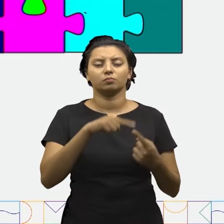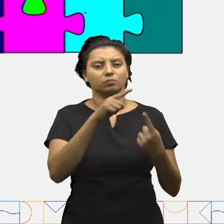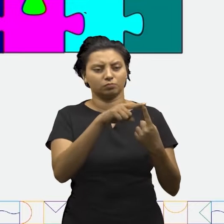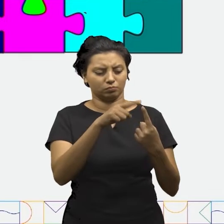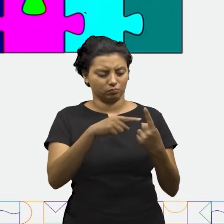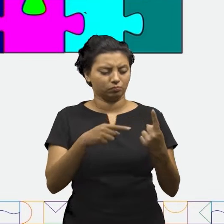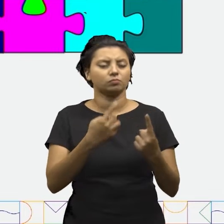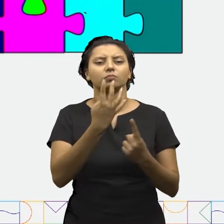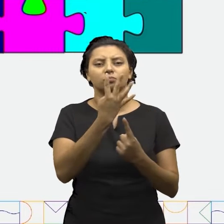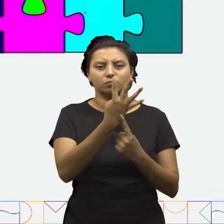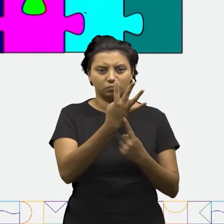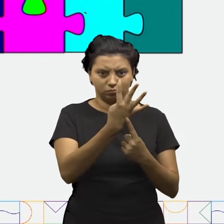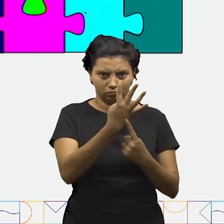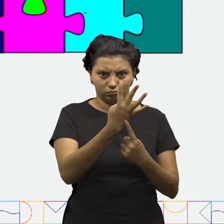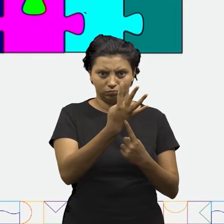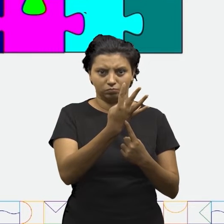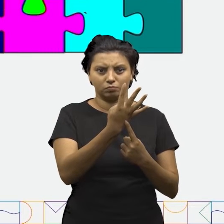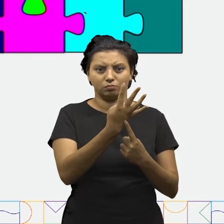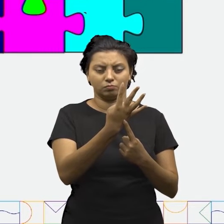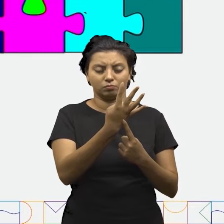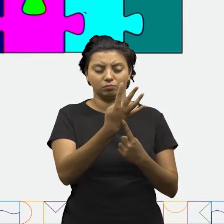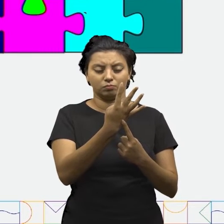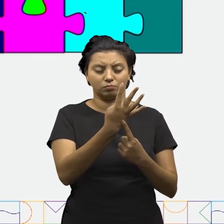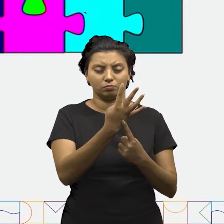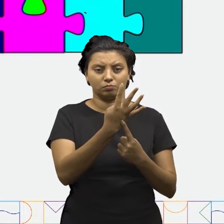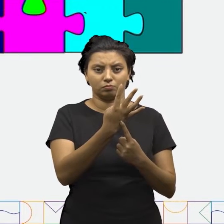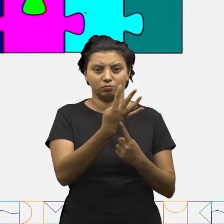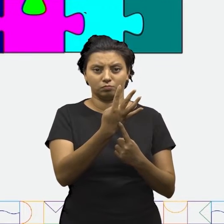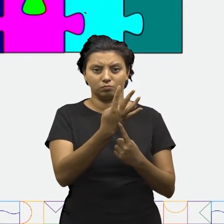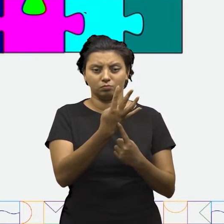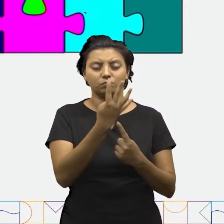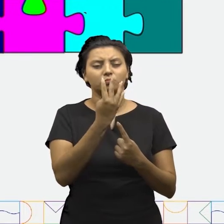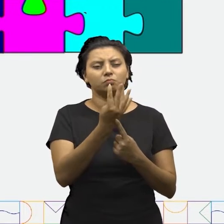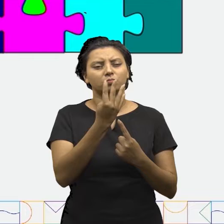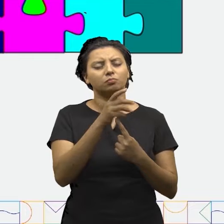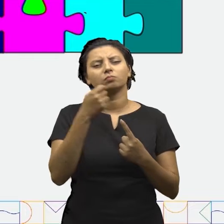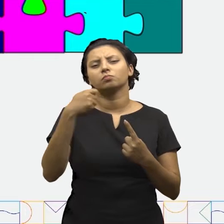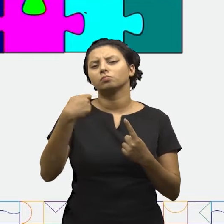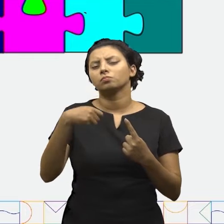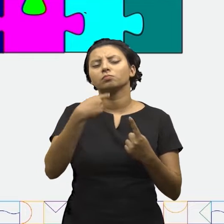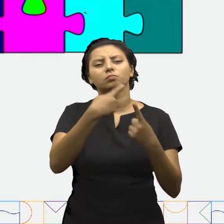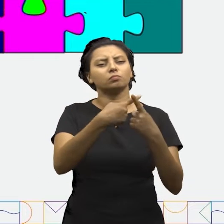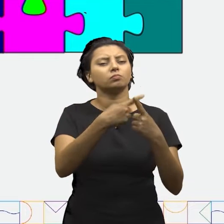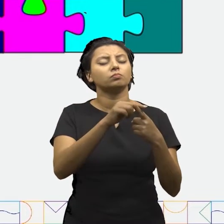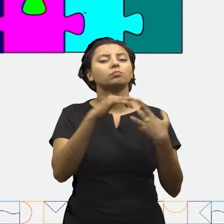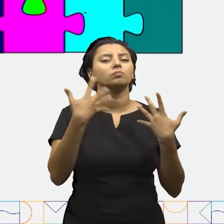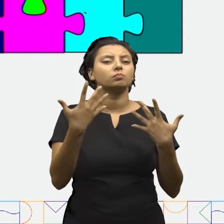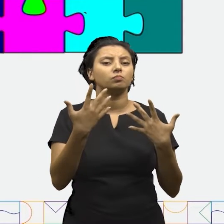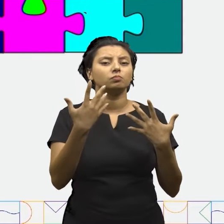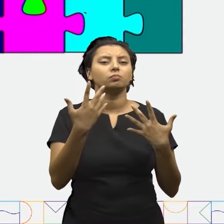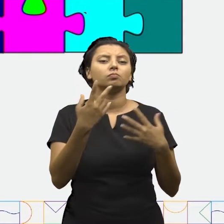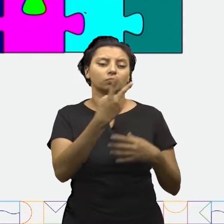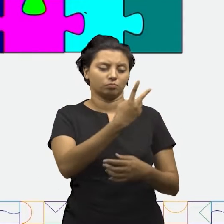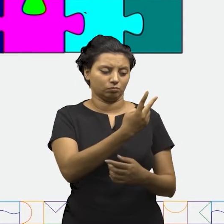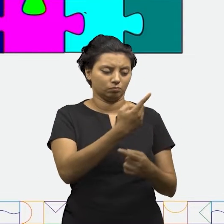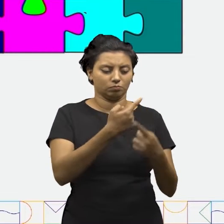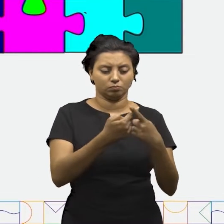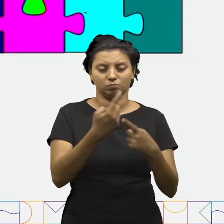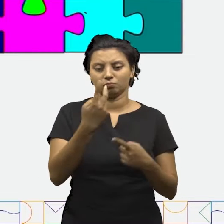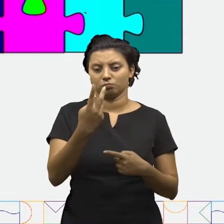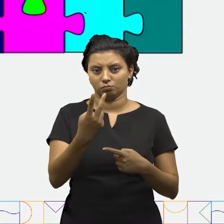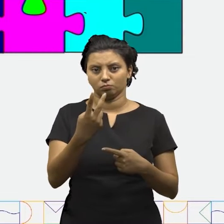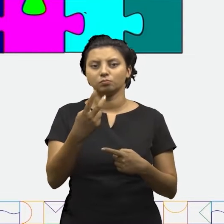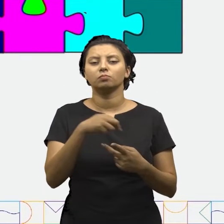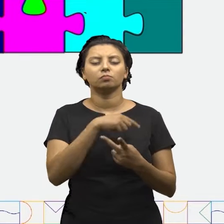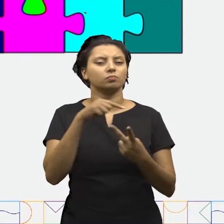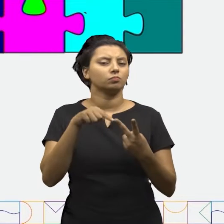primeiro quebra-cabeça, temos 4 peças. Para termos 4, é só multiplicar 2 vezes 2.